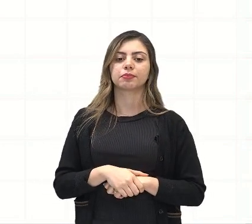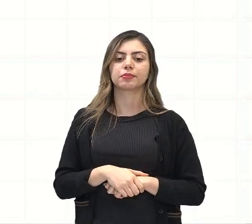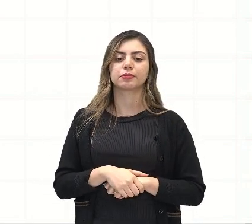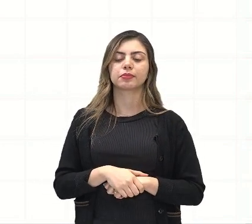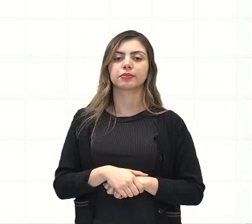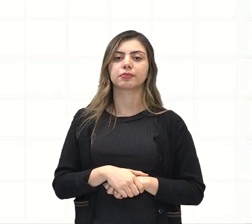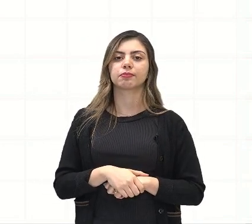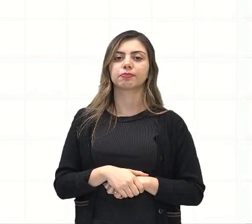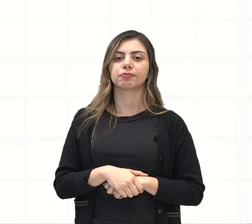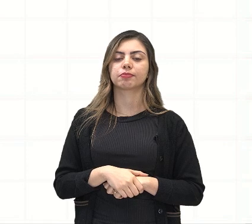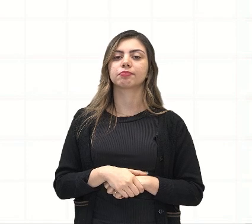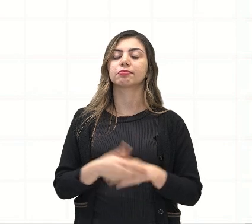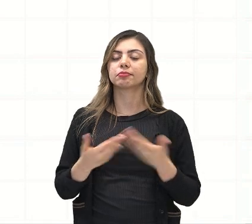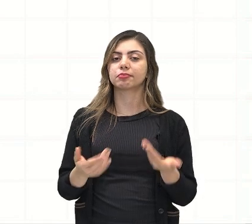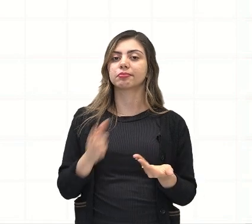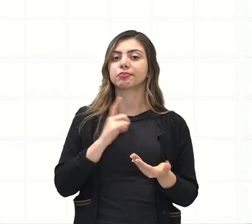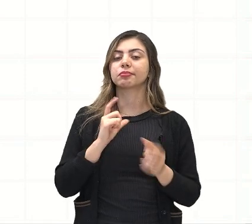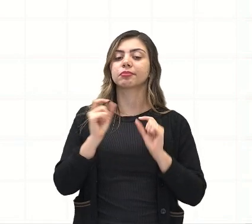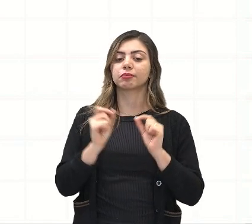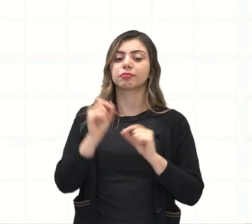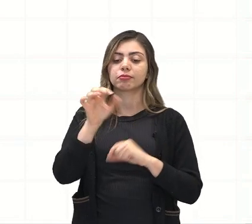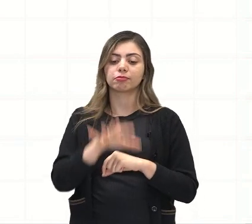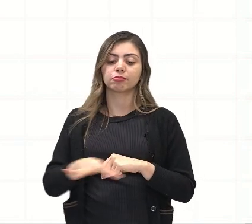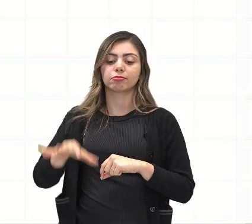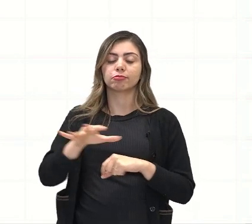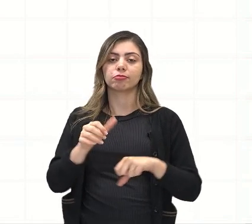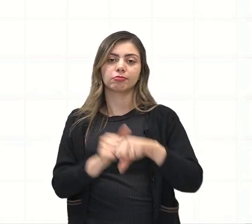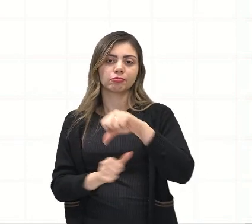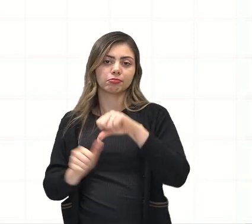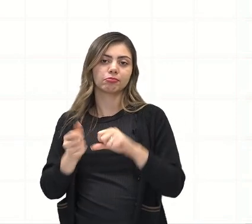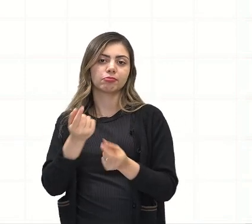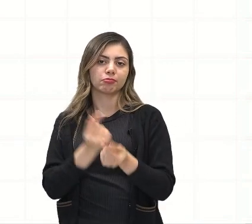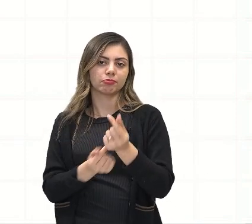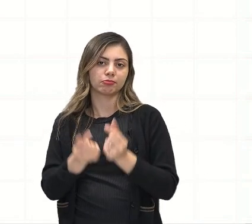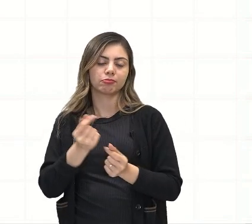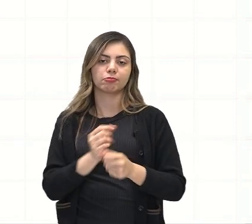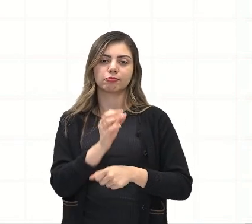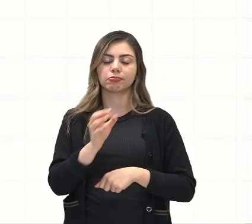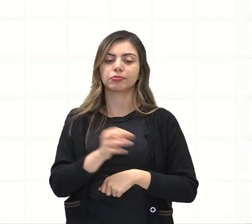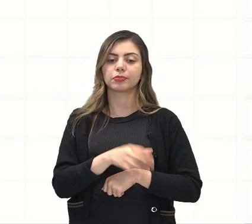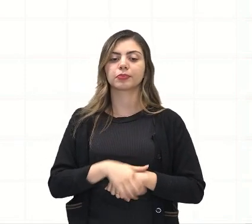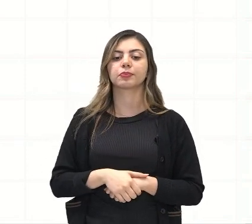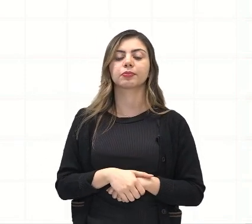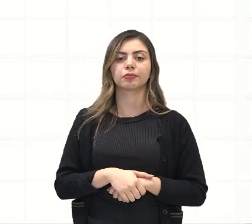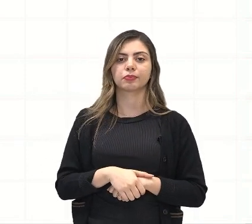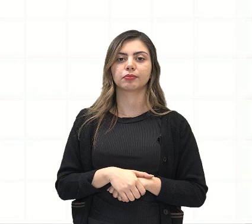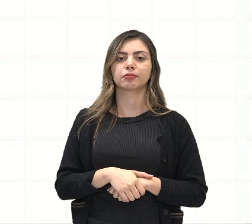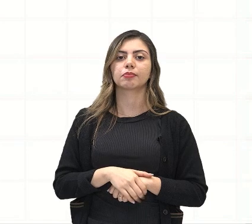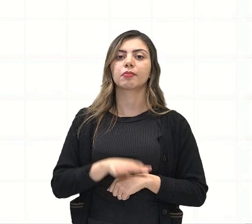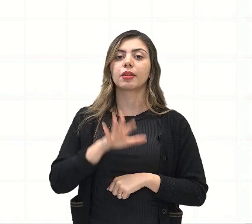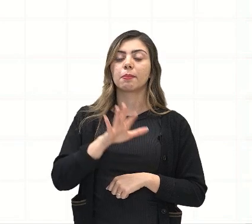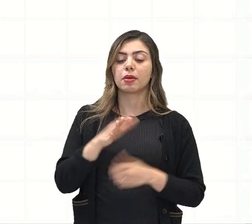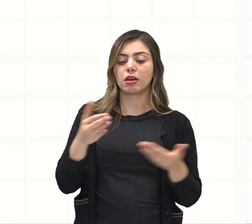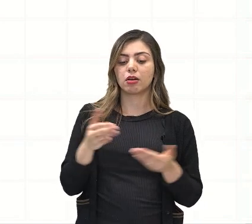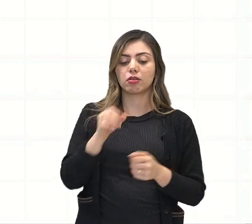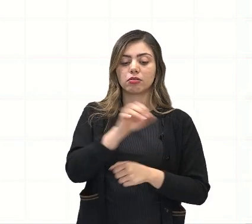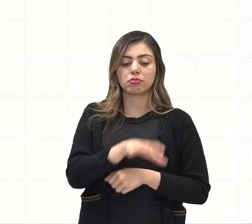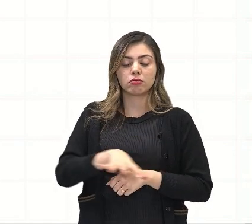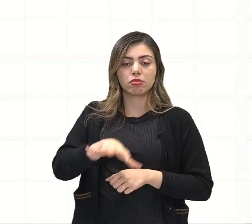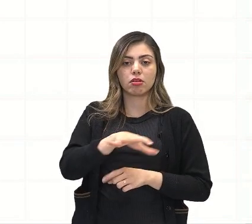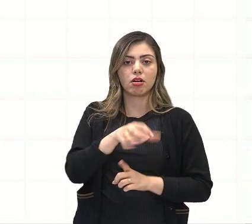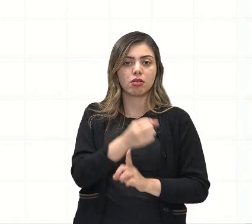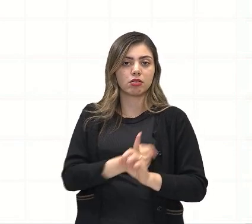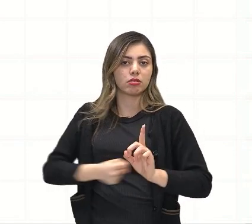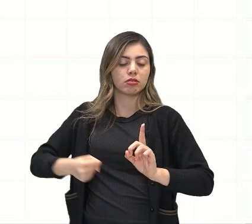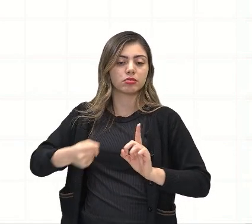a respeito da mudança no campo da economia. No campo social,